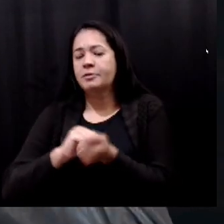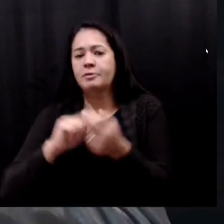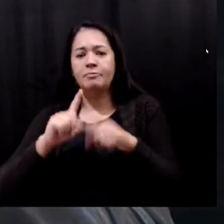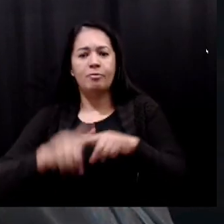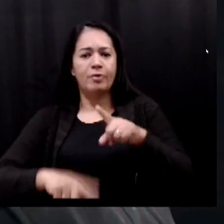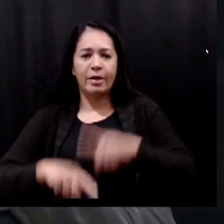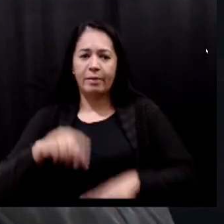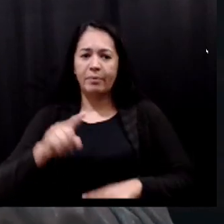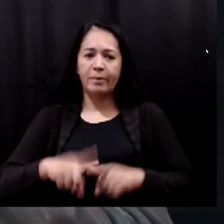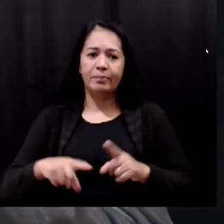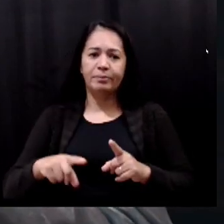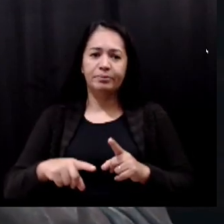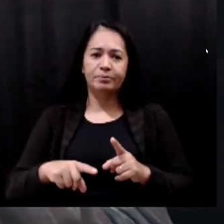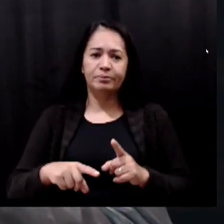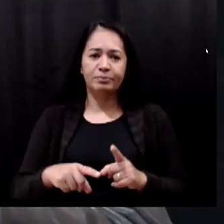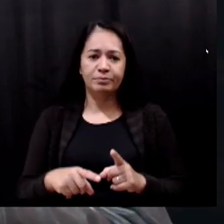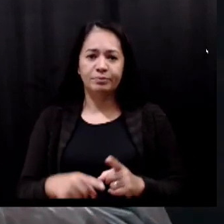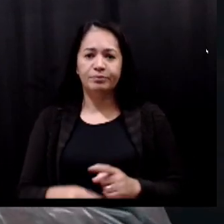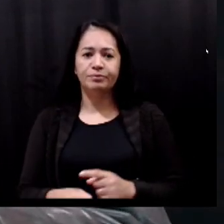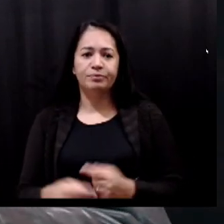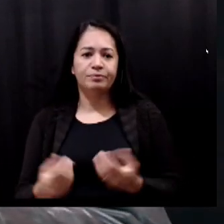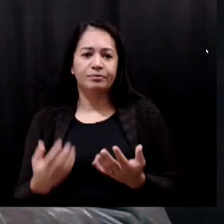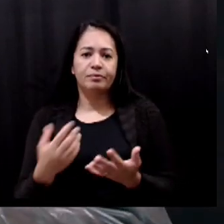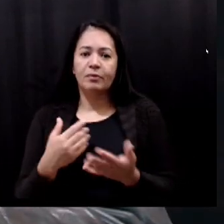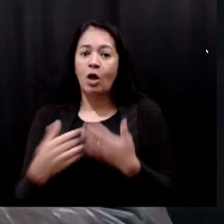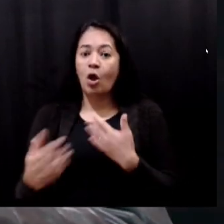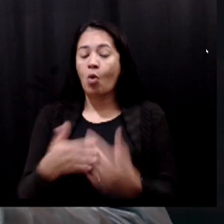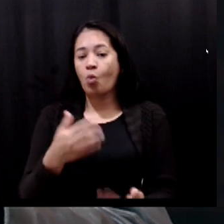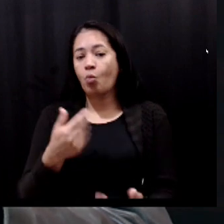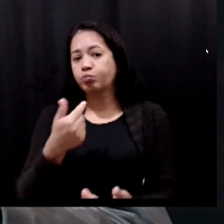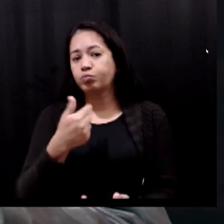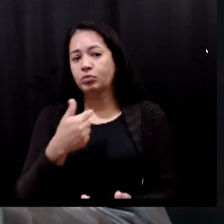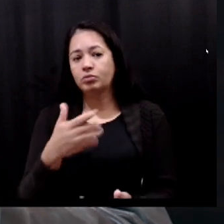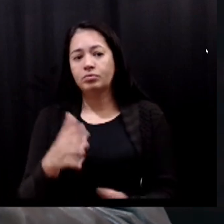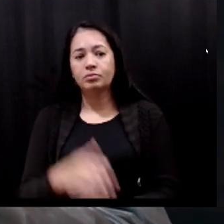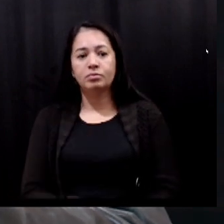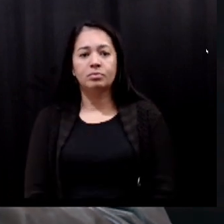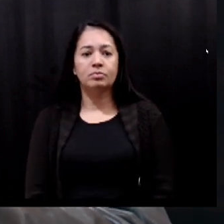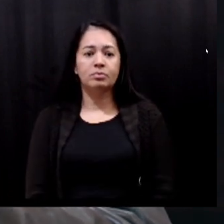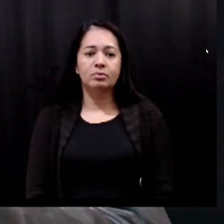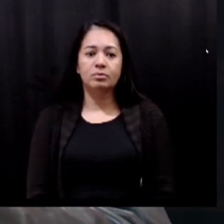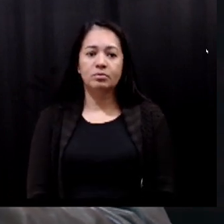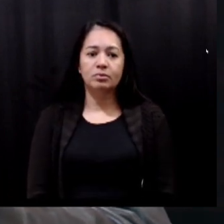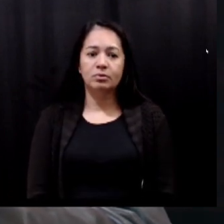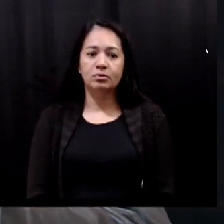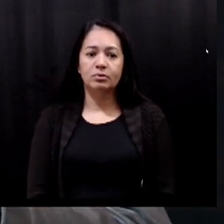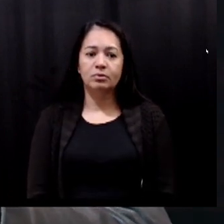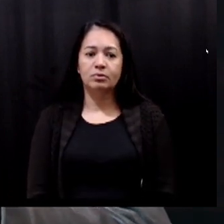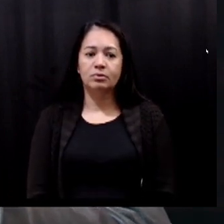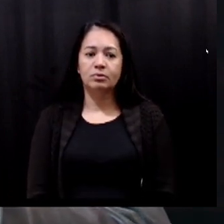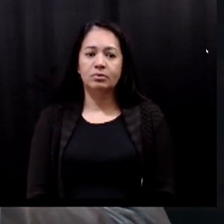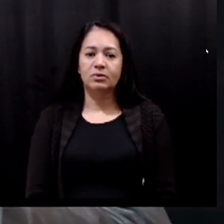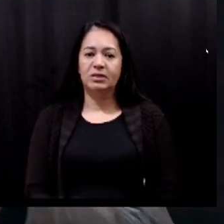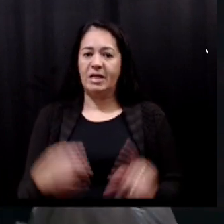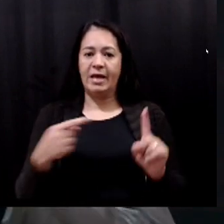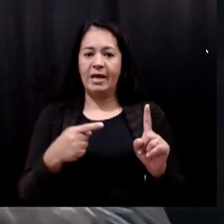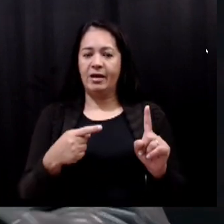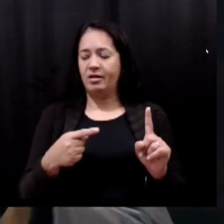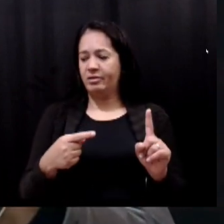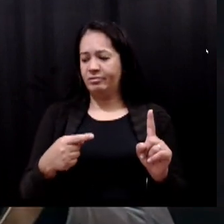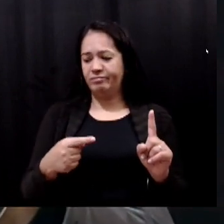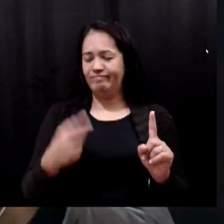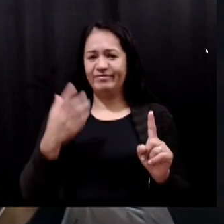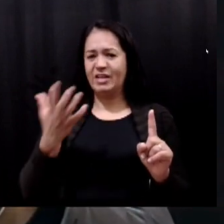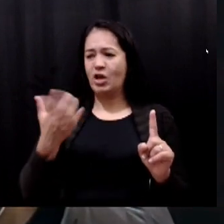a comida, né, alimentação enteral, nunca estava boa o suficiente, né? Então, o nível